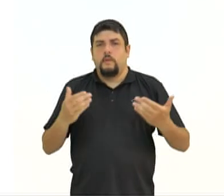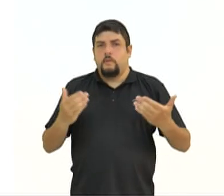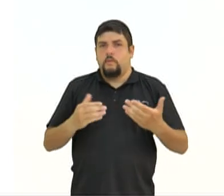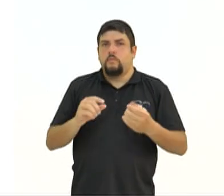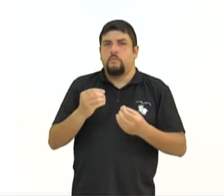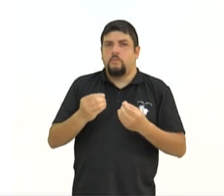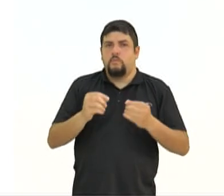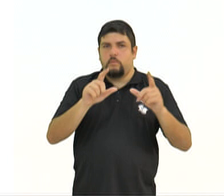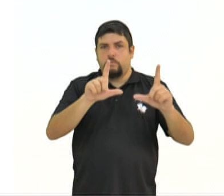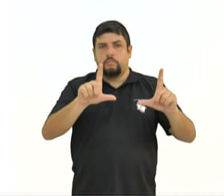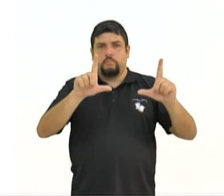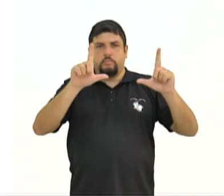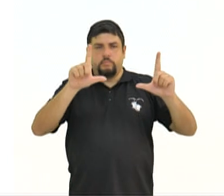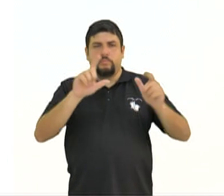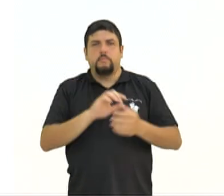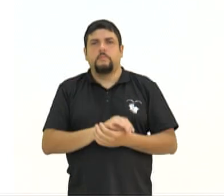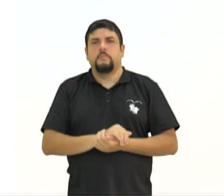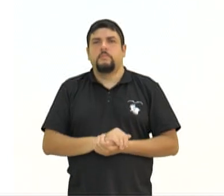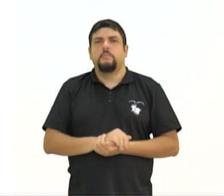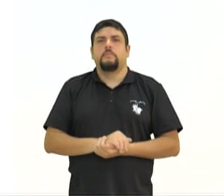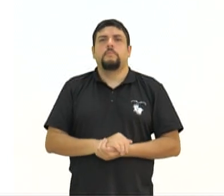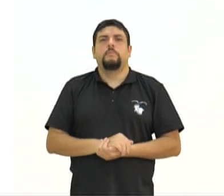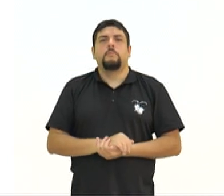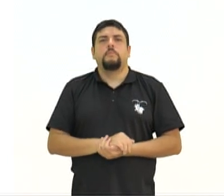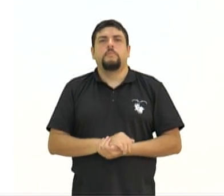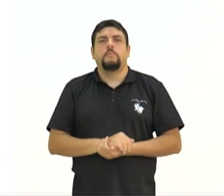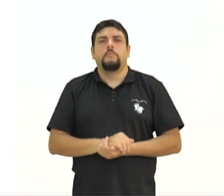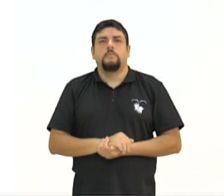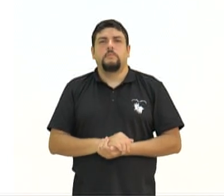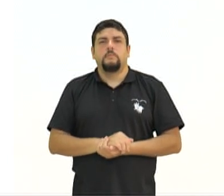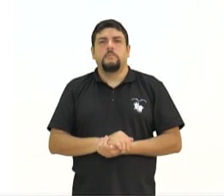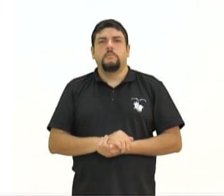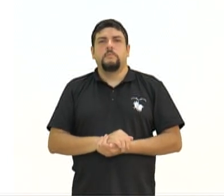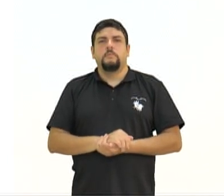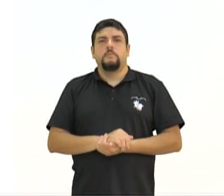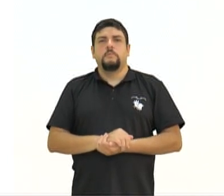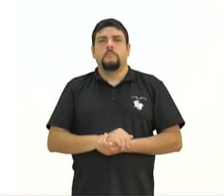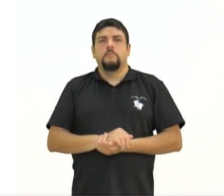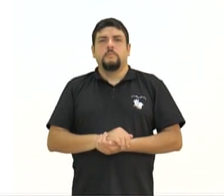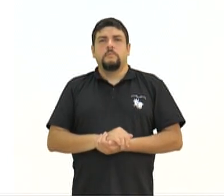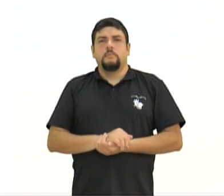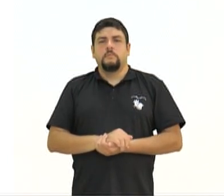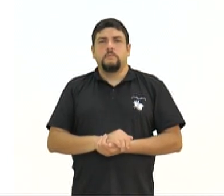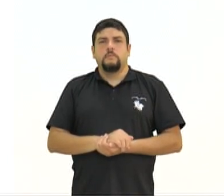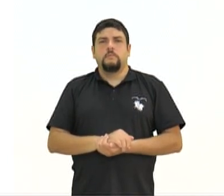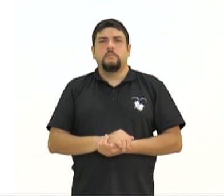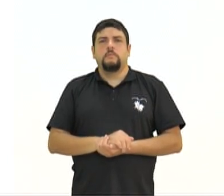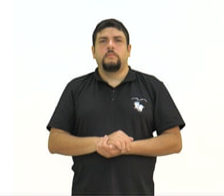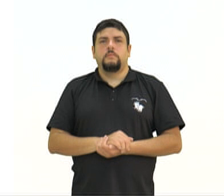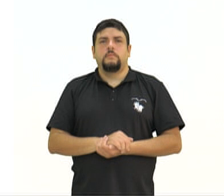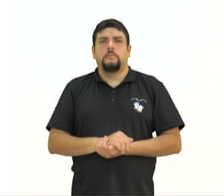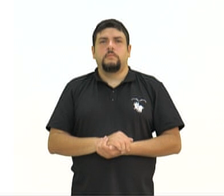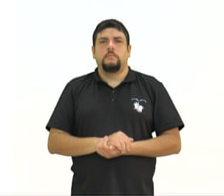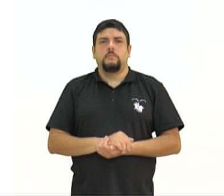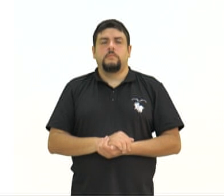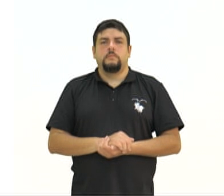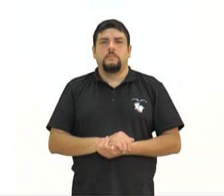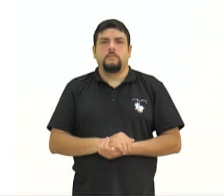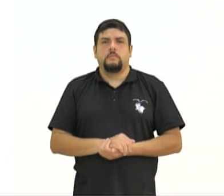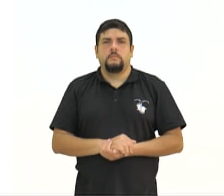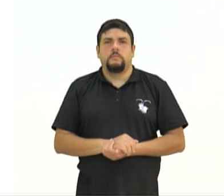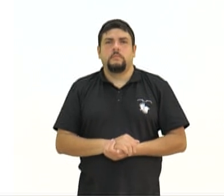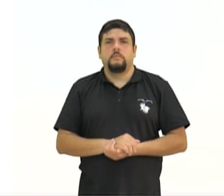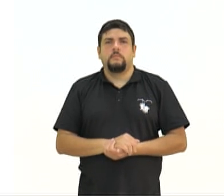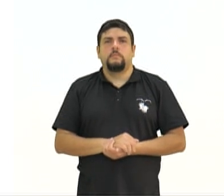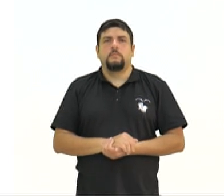daquele infográfico, onde diz: el 43% de los españoles de entre 15 e